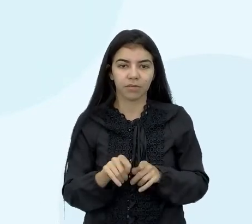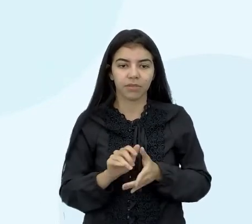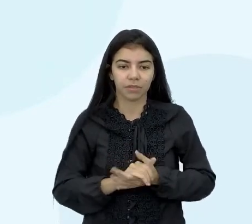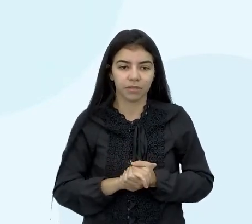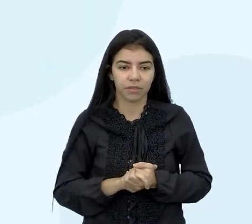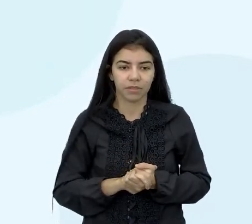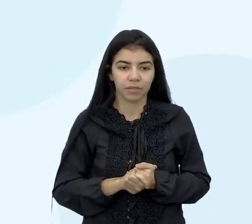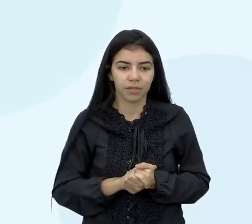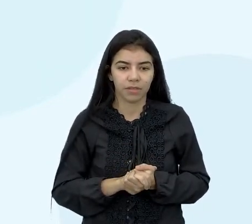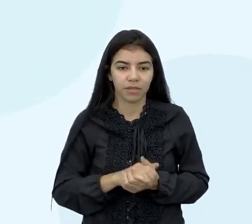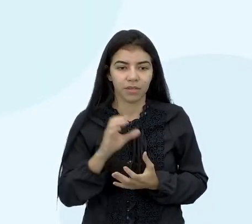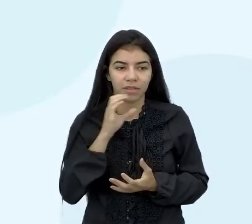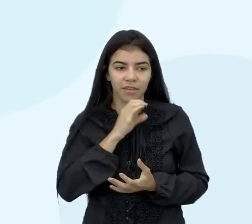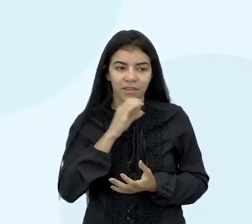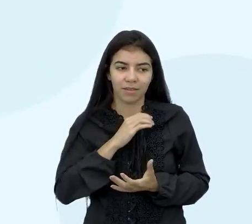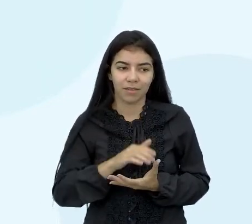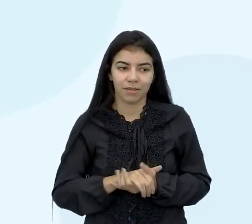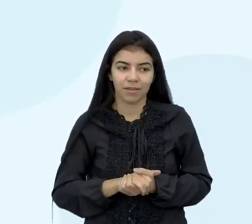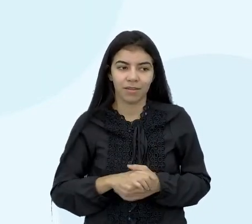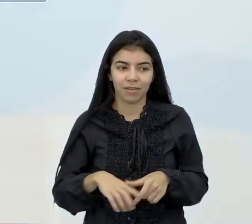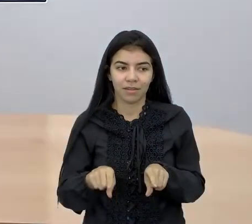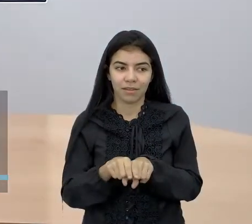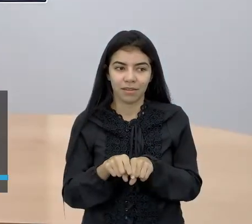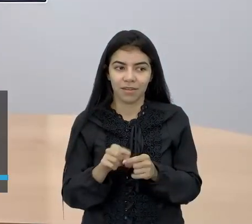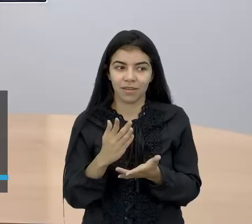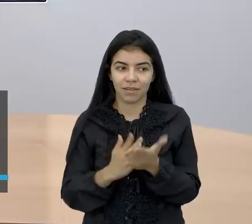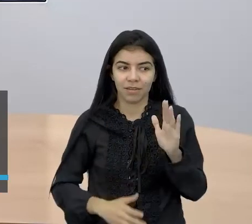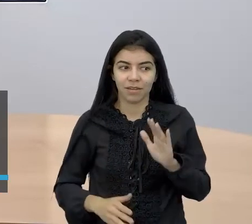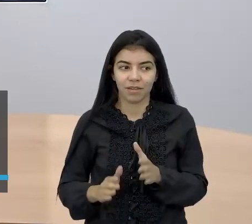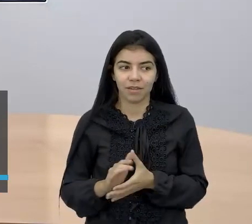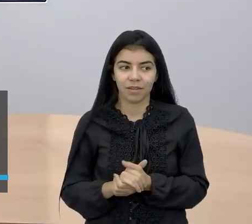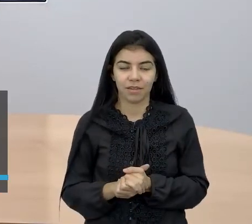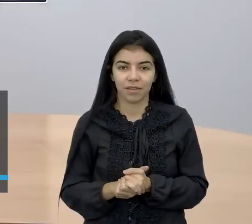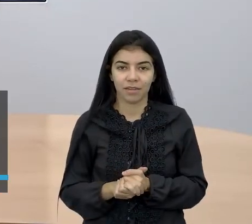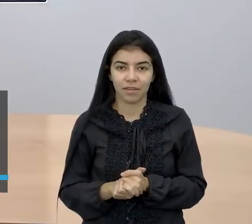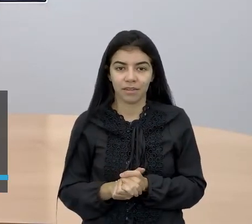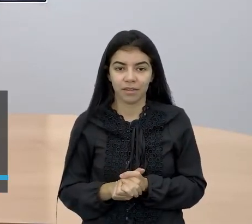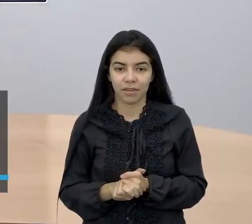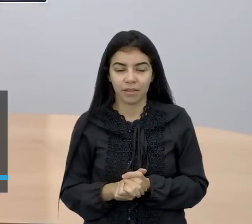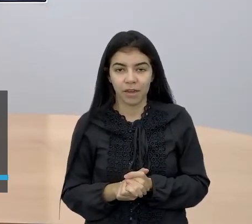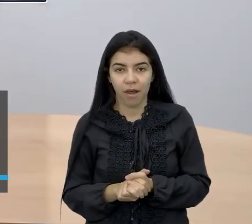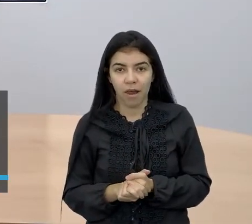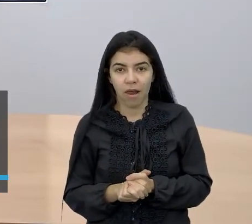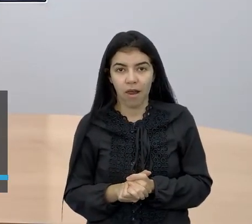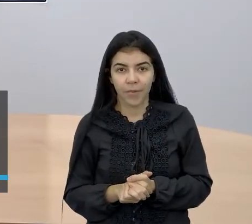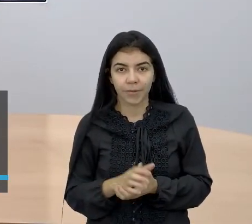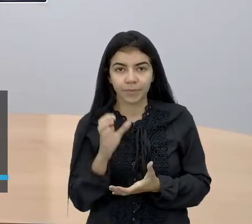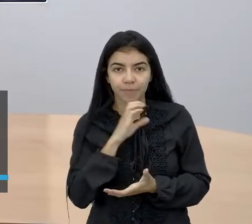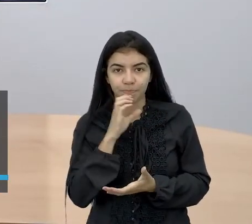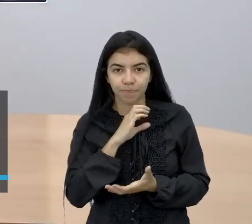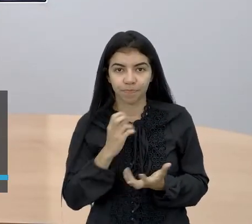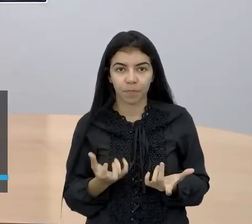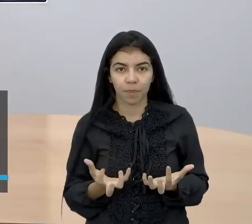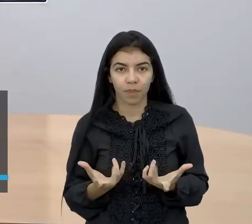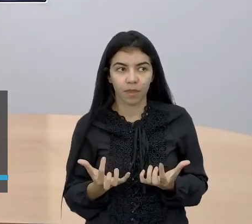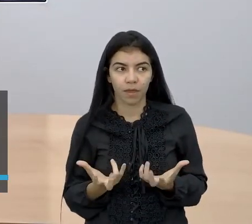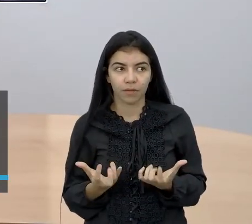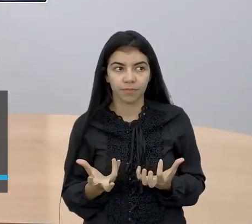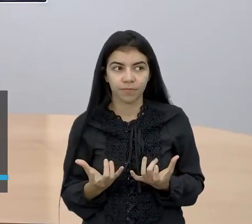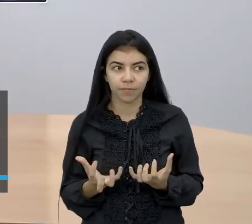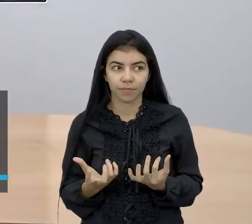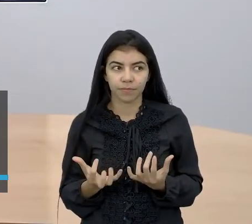tomei ontem, que eu me molhei, mas não molhei tudo, né? Não perdi toda a água, pelo menos. Se a gente aquecer essa água, o gás que